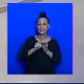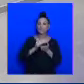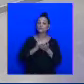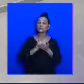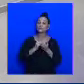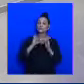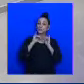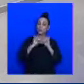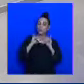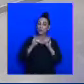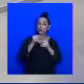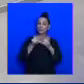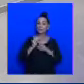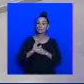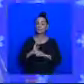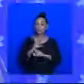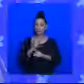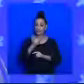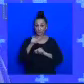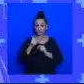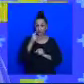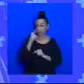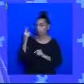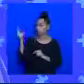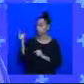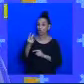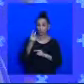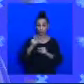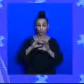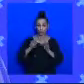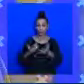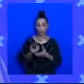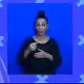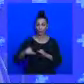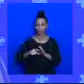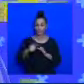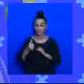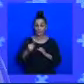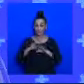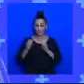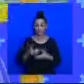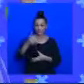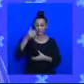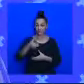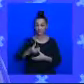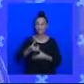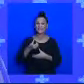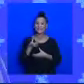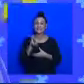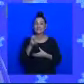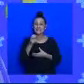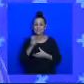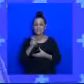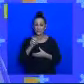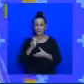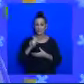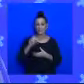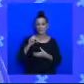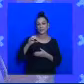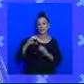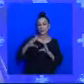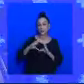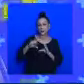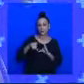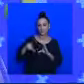explicar como vai funcionar o nosso sorteio. Temos aqui os dois globos preparados. O primeiro globo está com suporte carregado com 50 bolas.